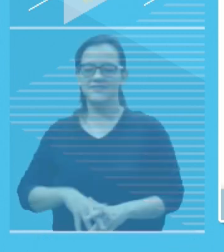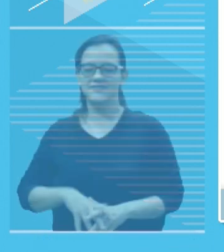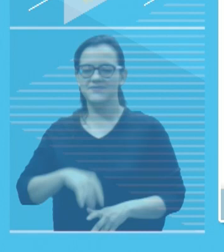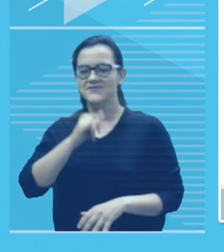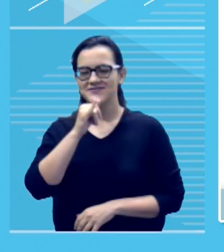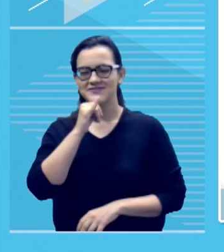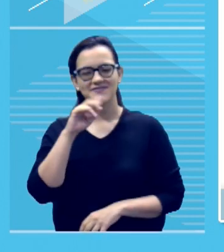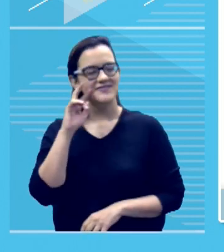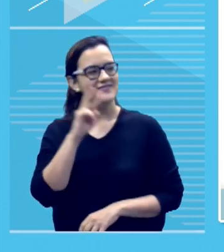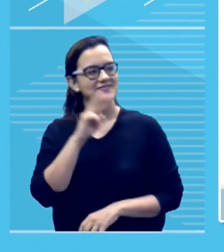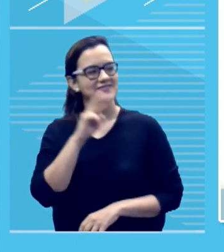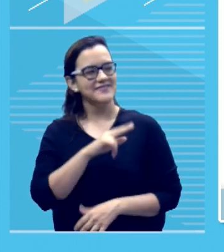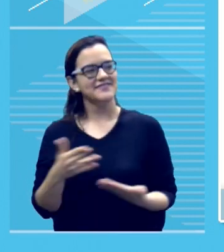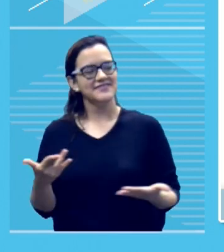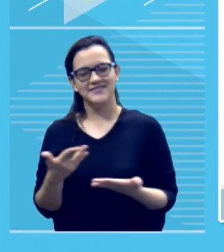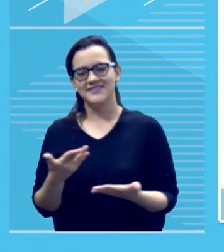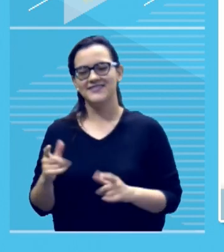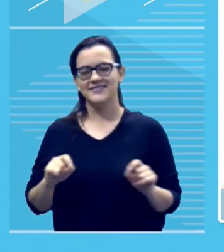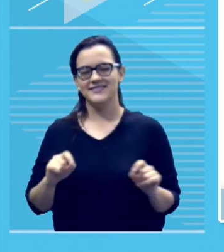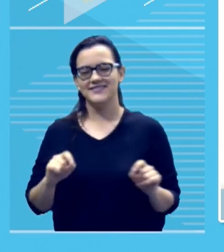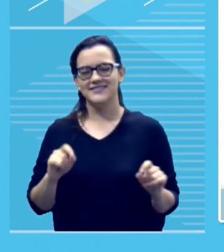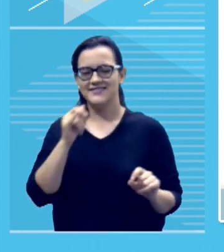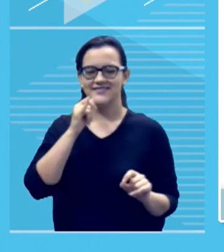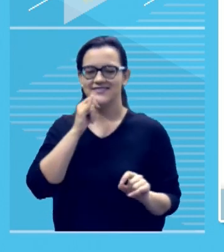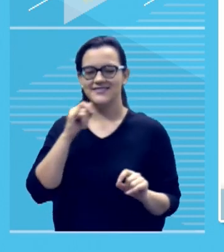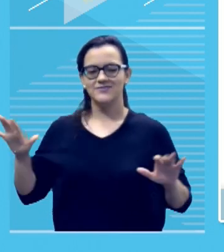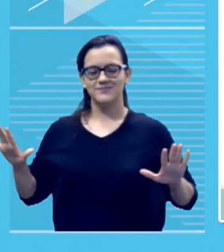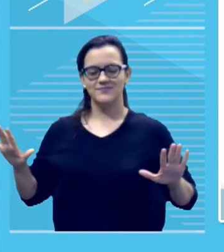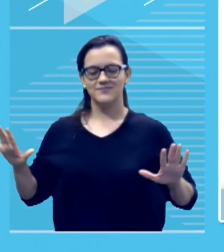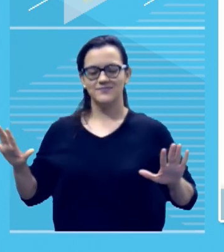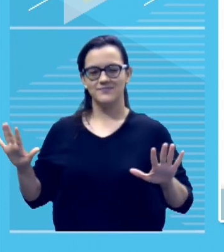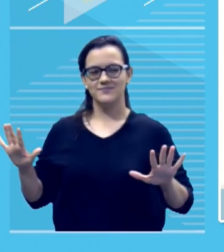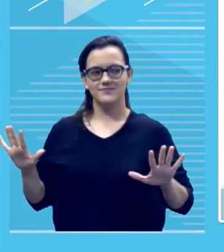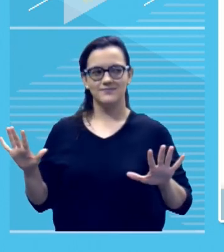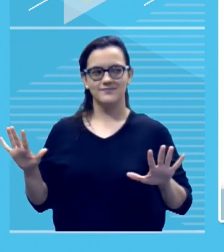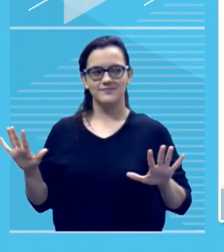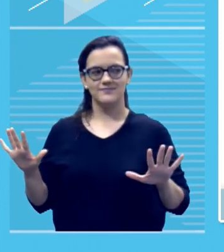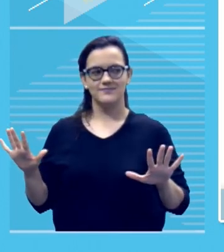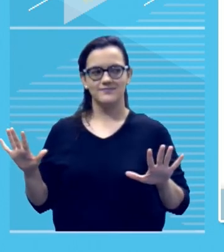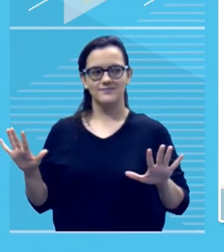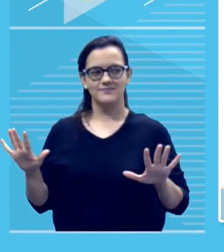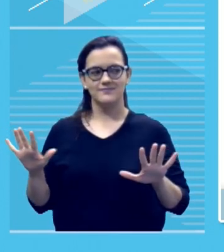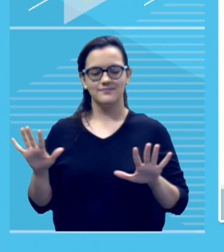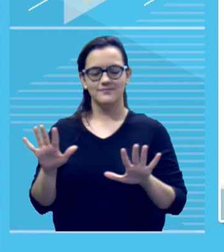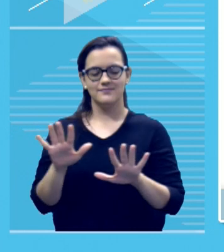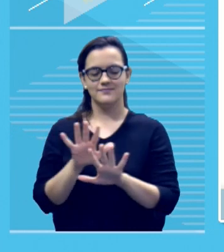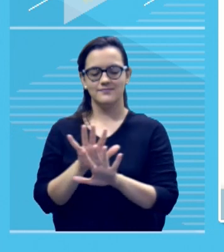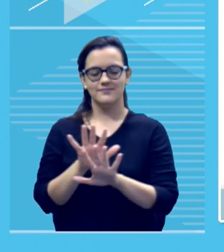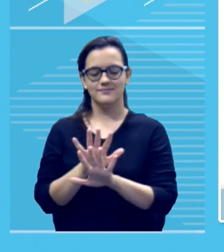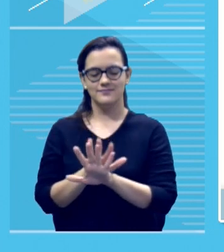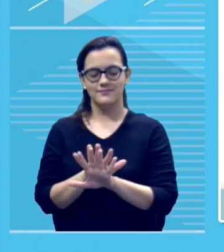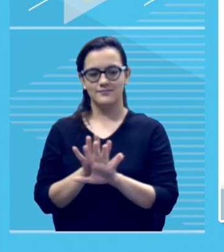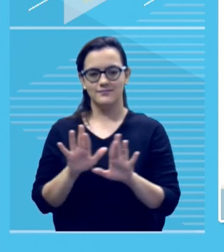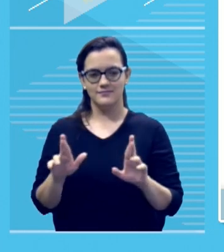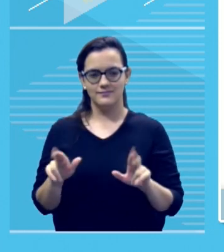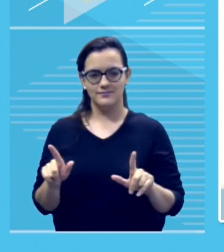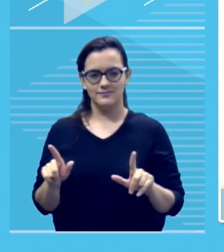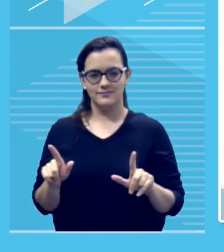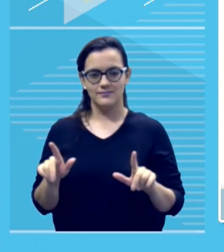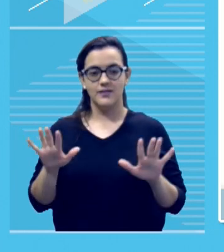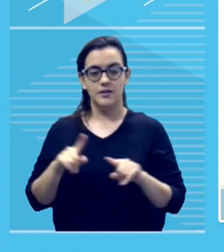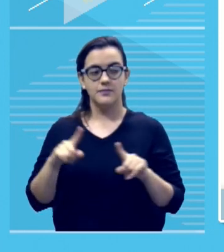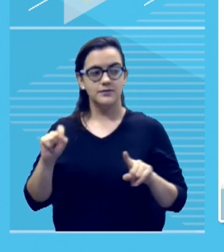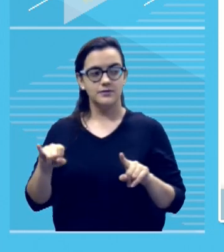Ok, voltamos, mostrando que enantiômeros é quando eles são um é a imagem do outro.